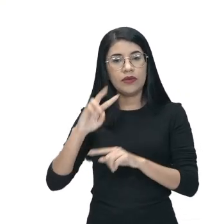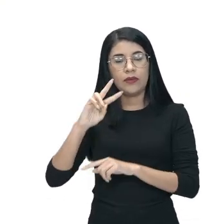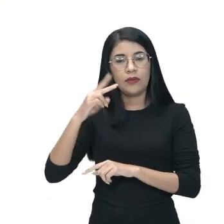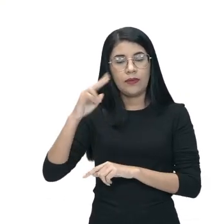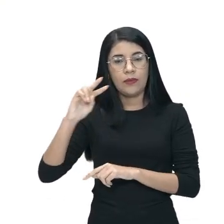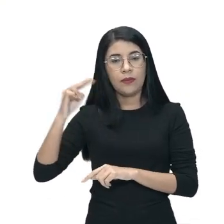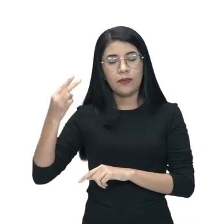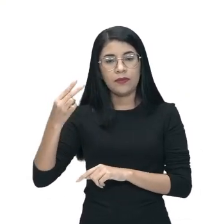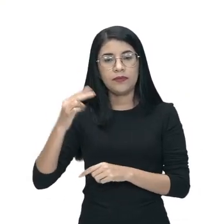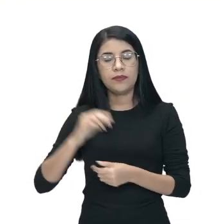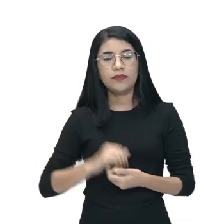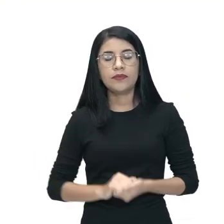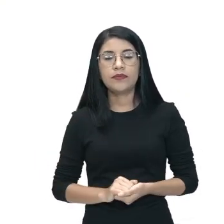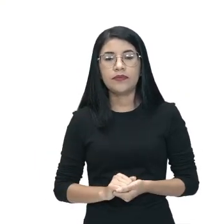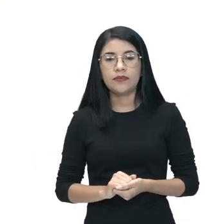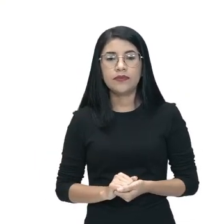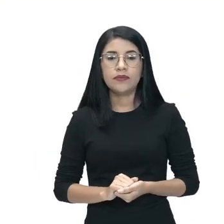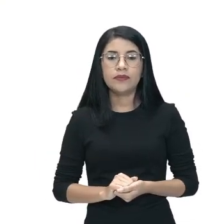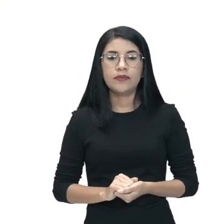E aí, ó,